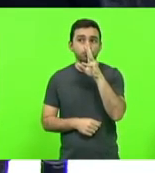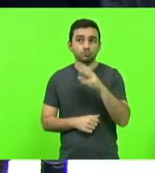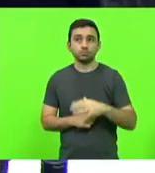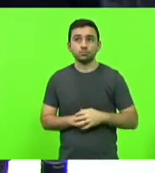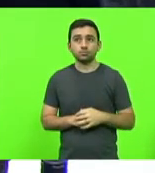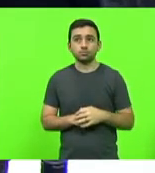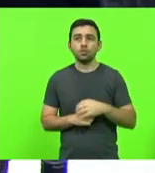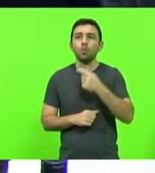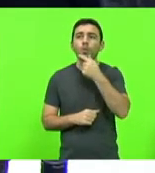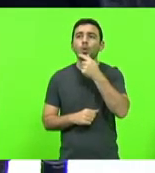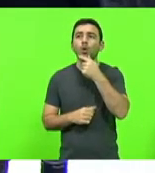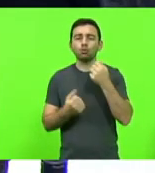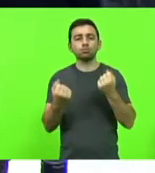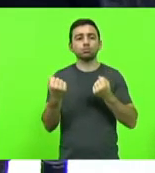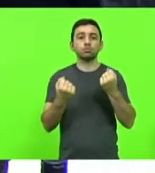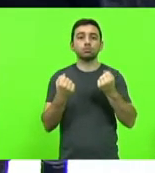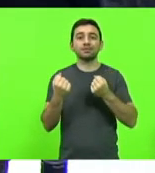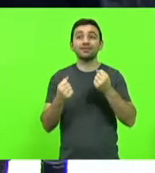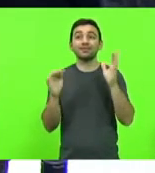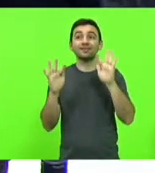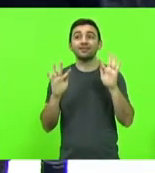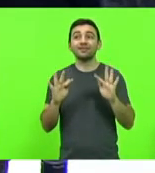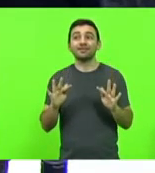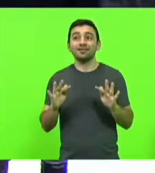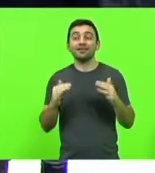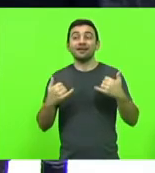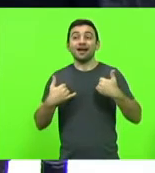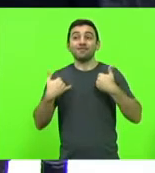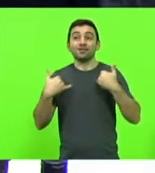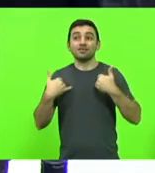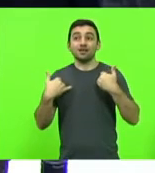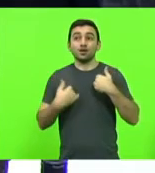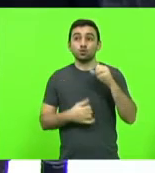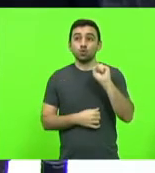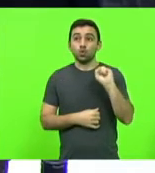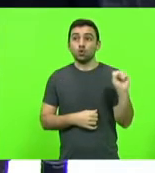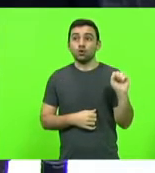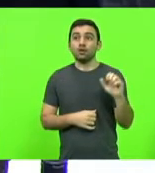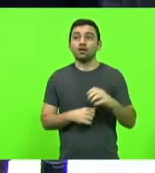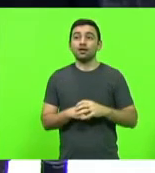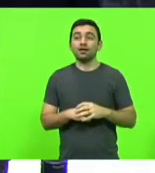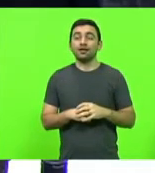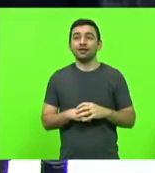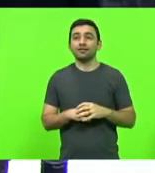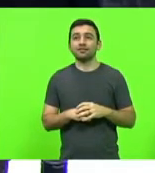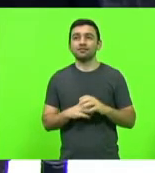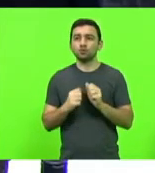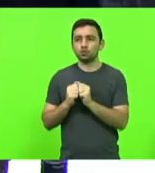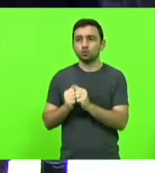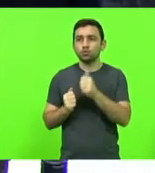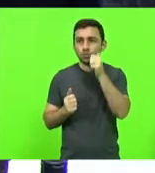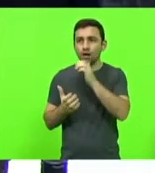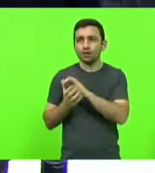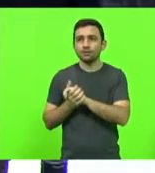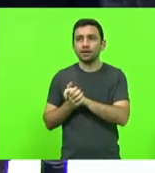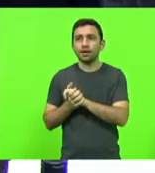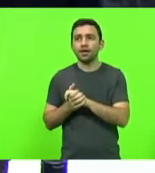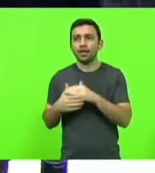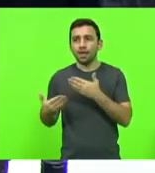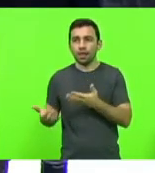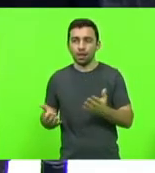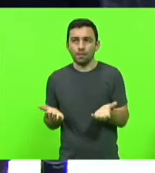estava dirigindo, feliz da vida, que era aniversário do sogro, levando a sua mulher e ela com um